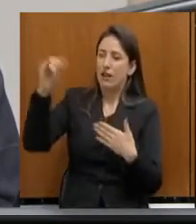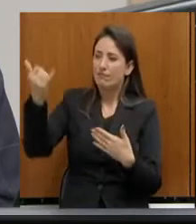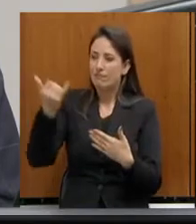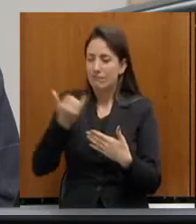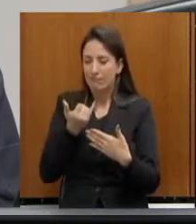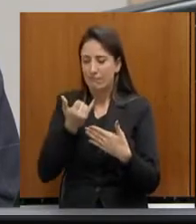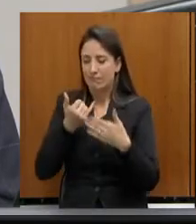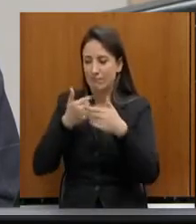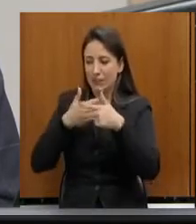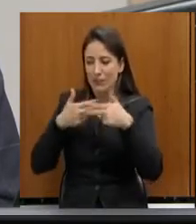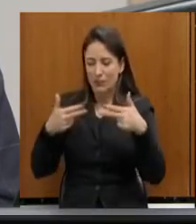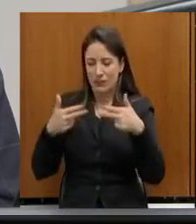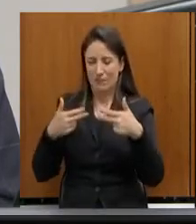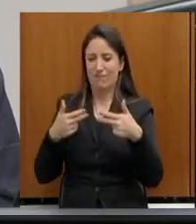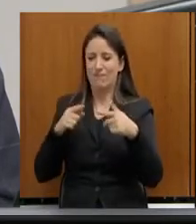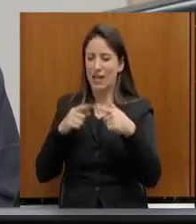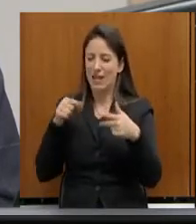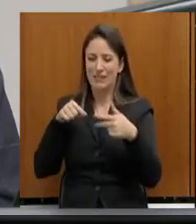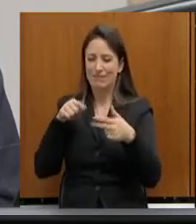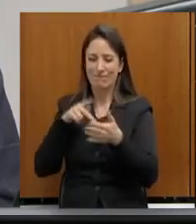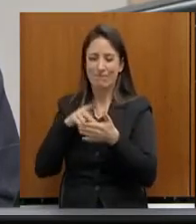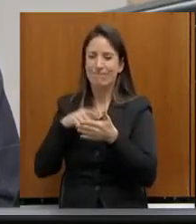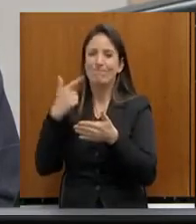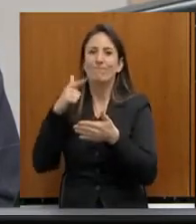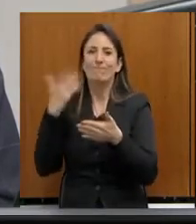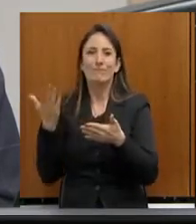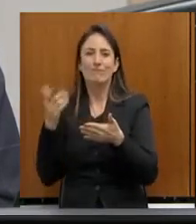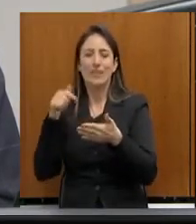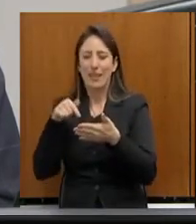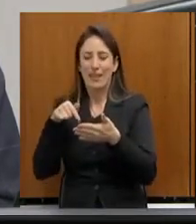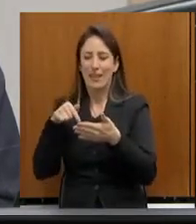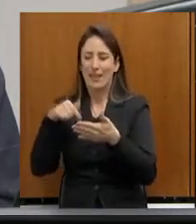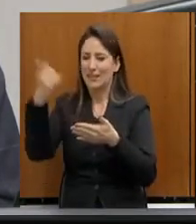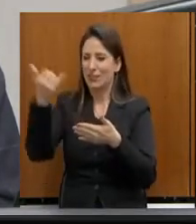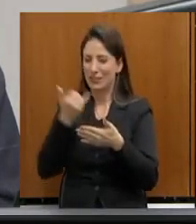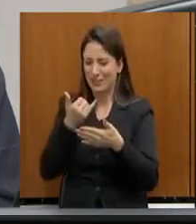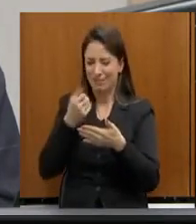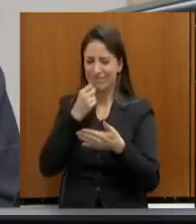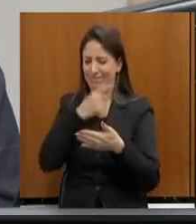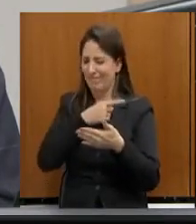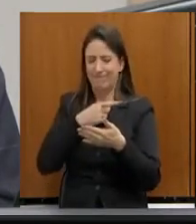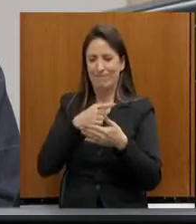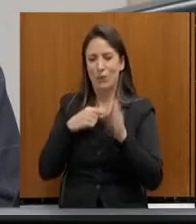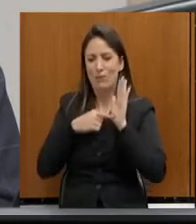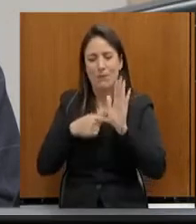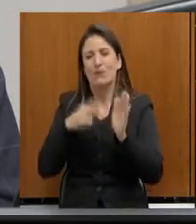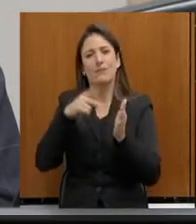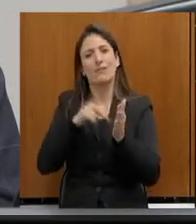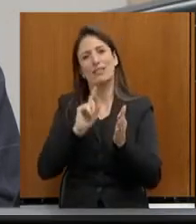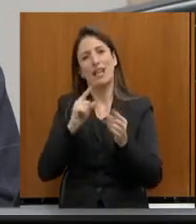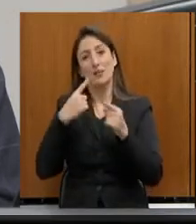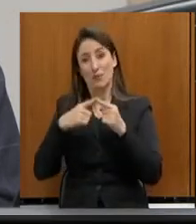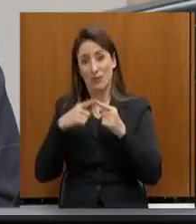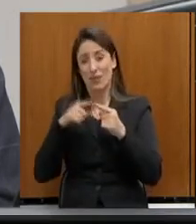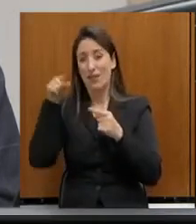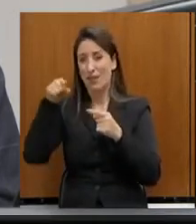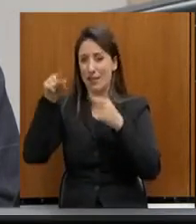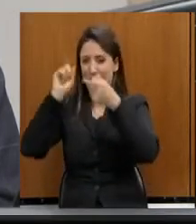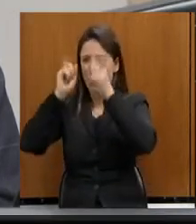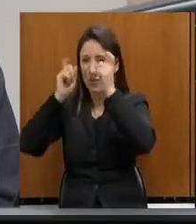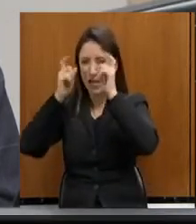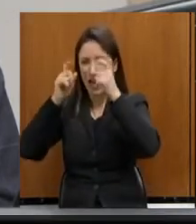é inverídica que não contempla a realidade colocando que nesta reunião se colocou fim